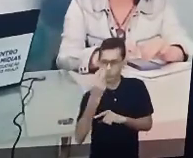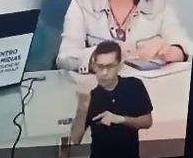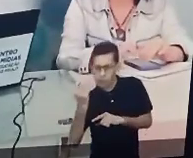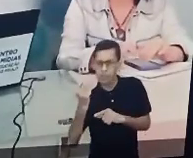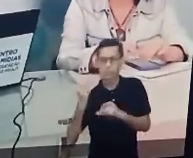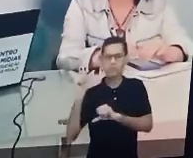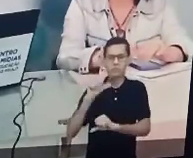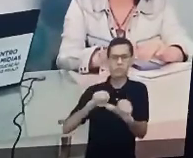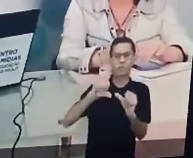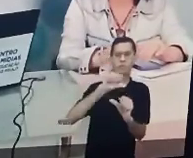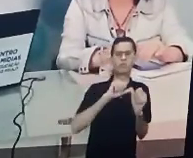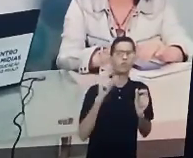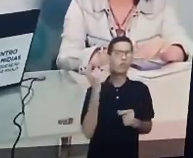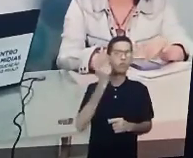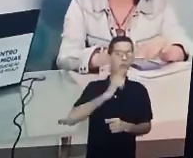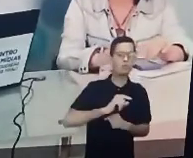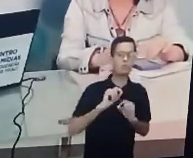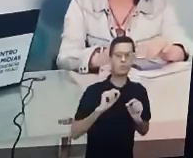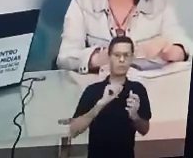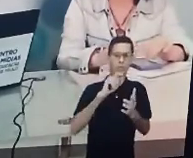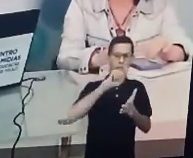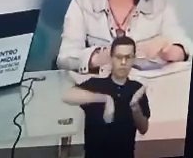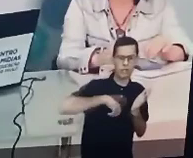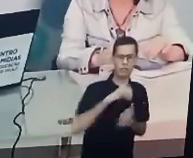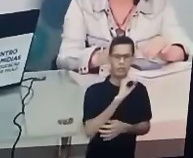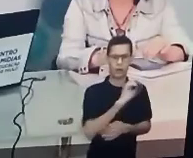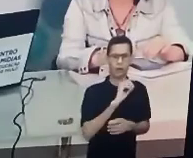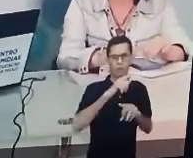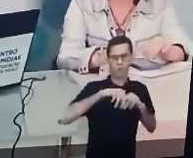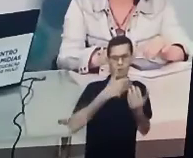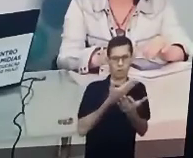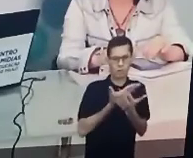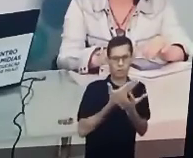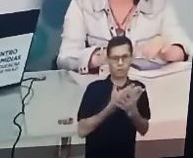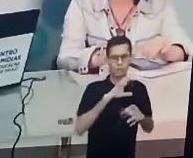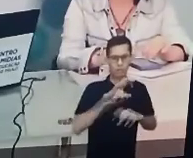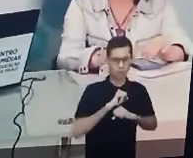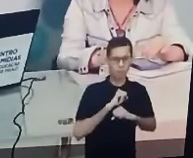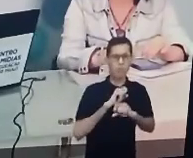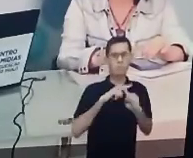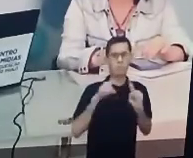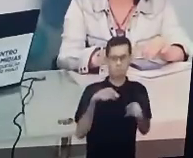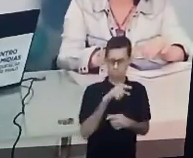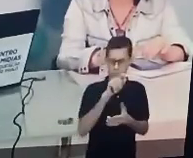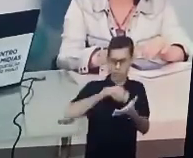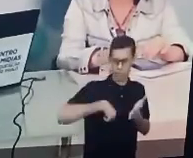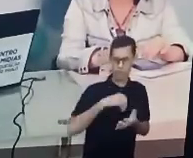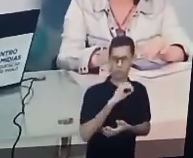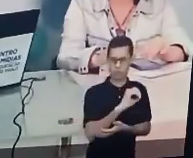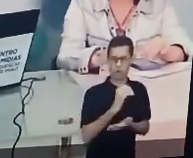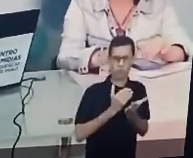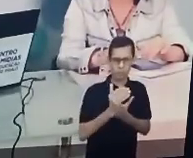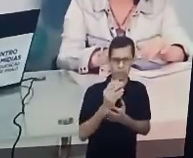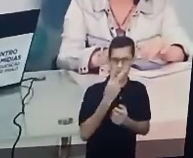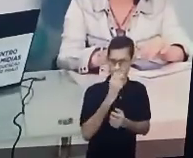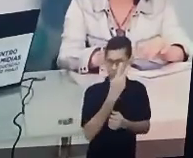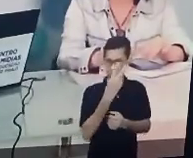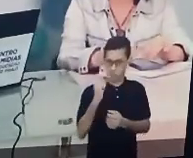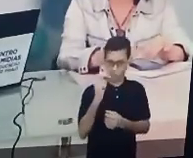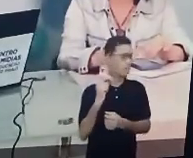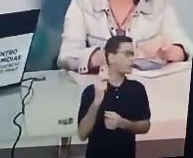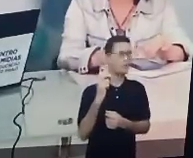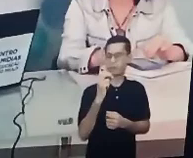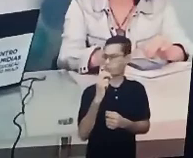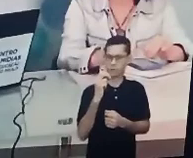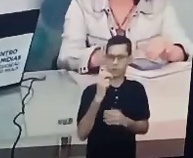categoria O, porque teve aulas atribuídas, o início desse contrato O não passa a contar de 2020, ele começa a